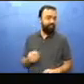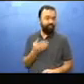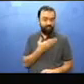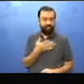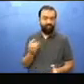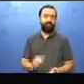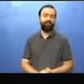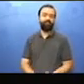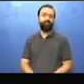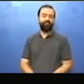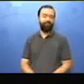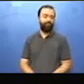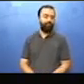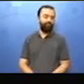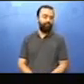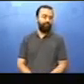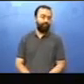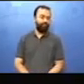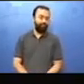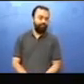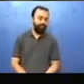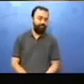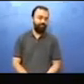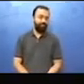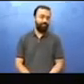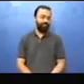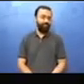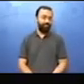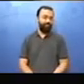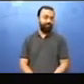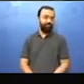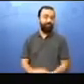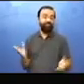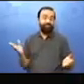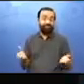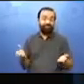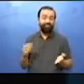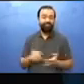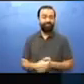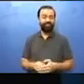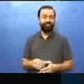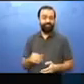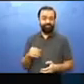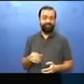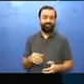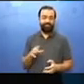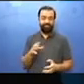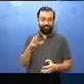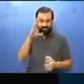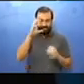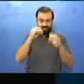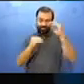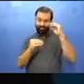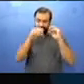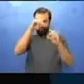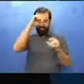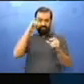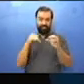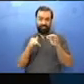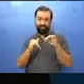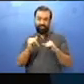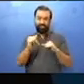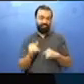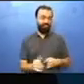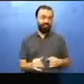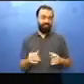a verde, a de couro e a cabeçuda. Então agora nós vamos aprender um pouquinho mais sobre cada espécie